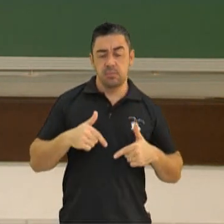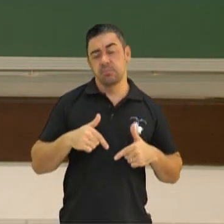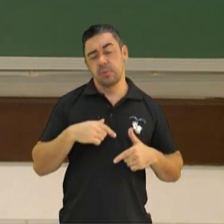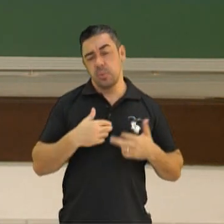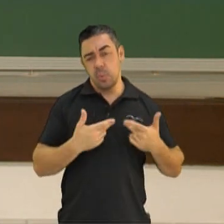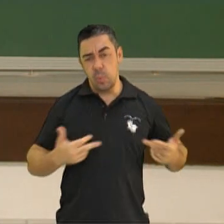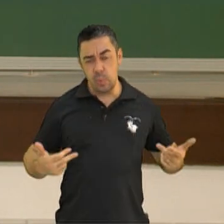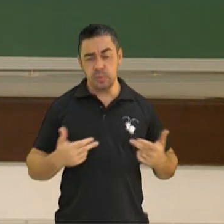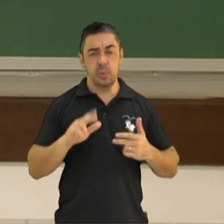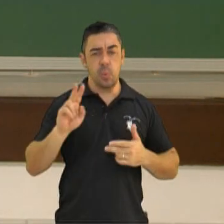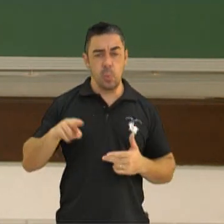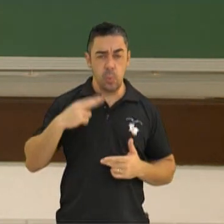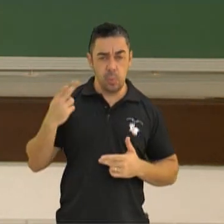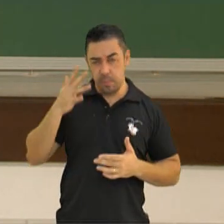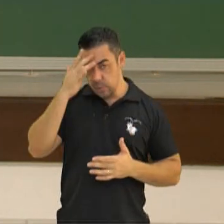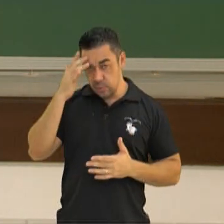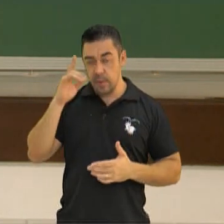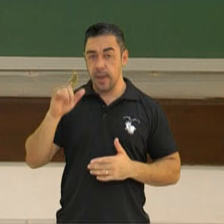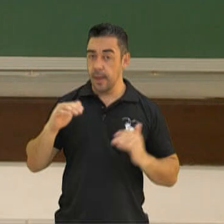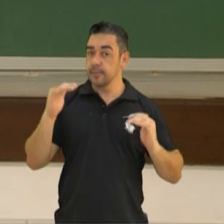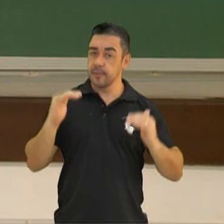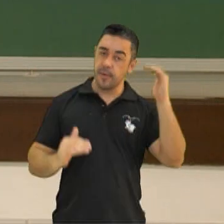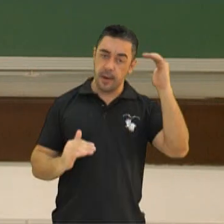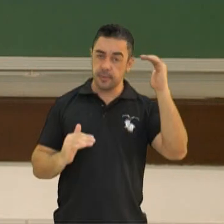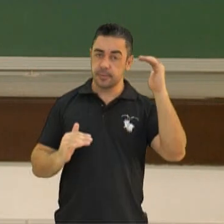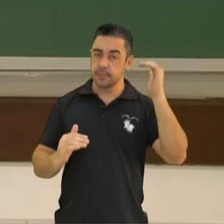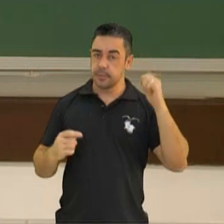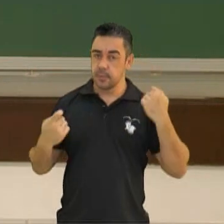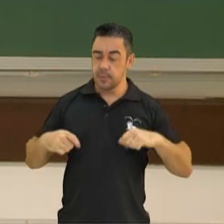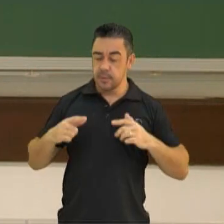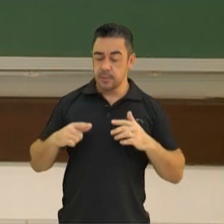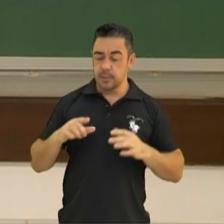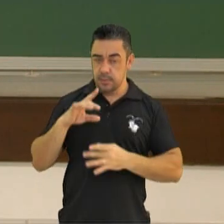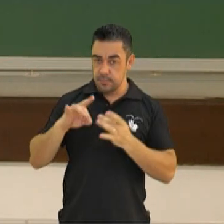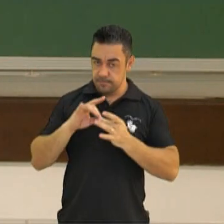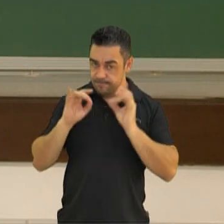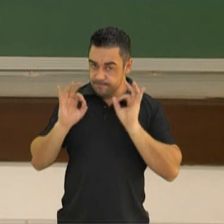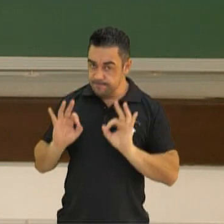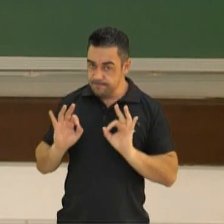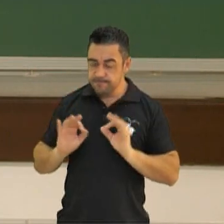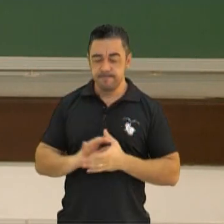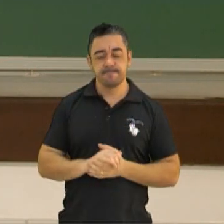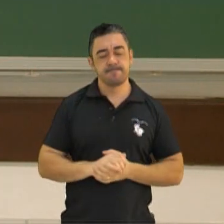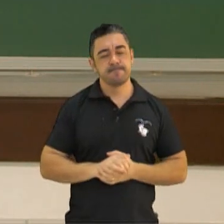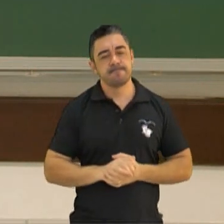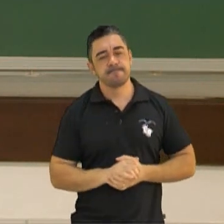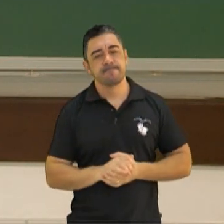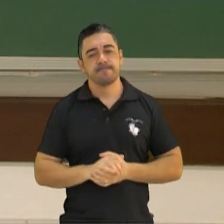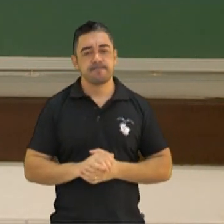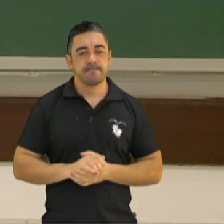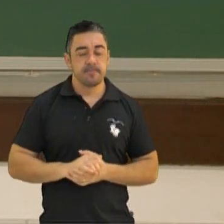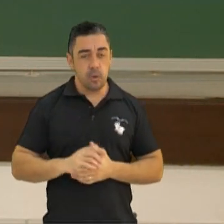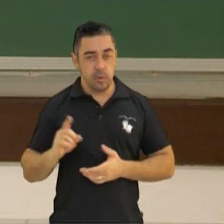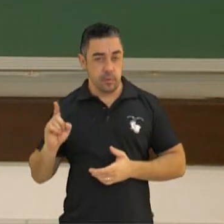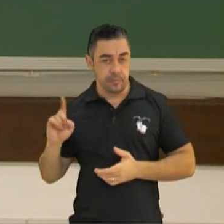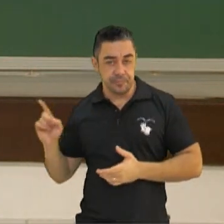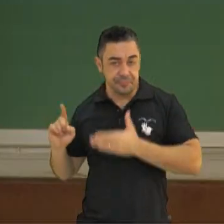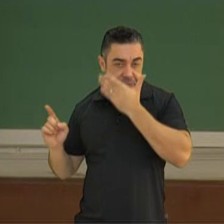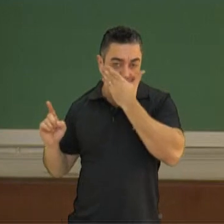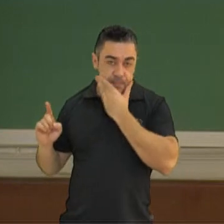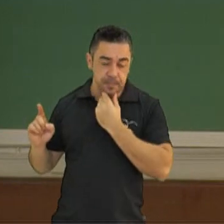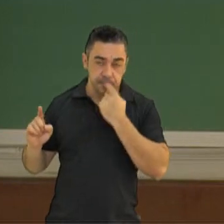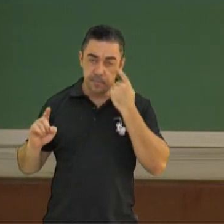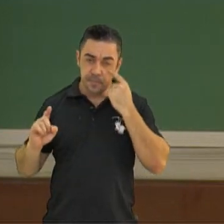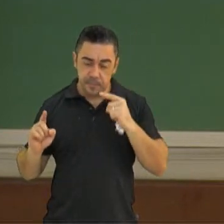pessoas, grandezas inversas. Tem uma atenção especial com elas aí, tá bom? Então, vamos voltar para o Carlos e para